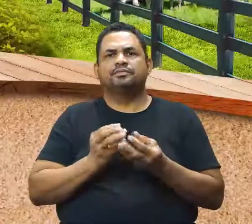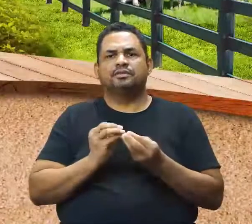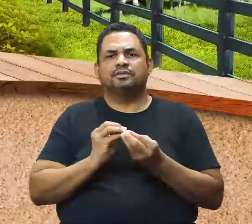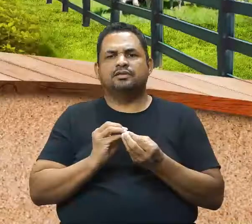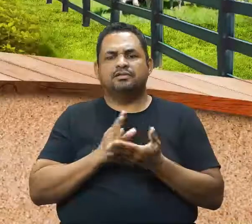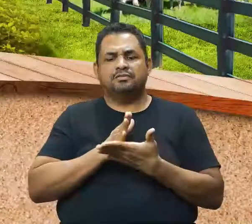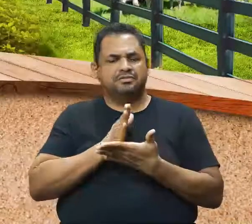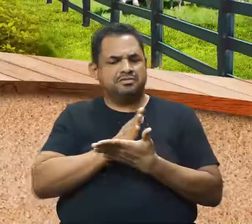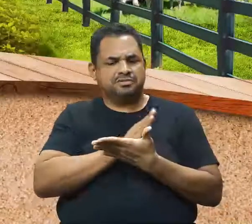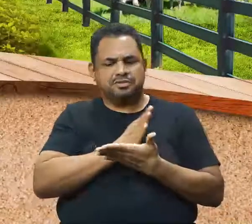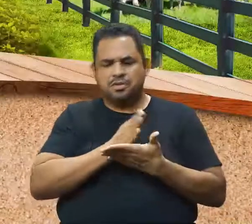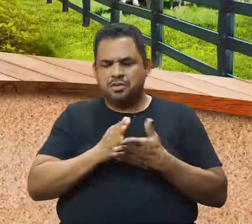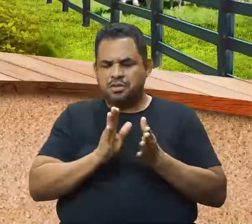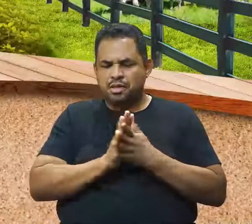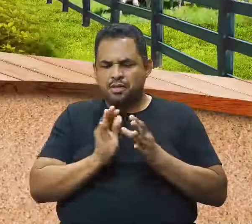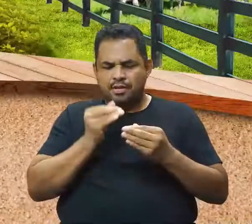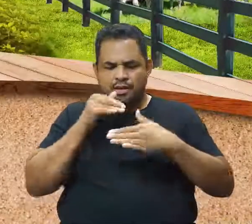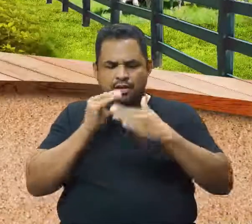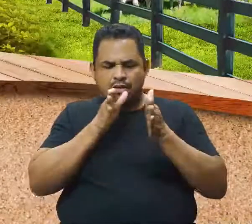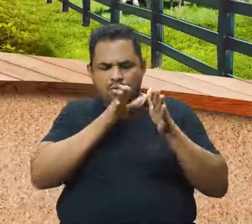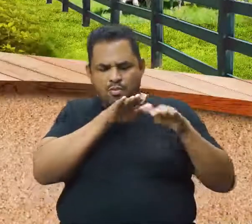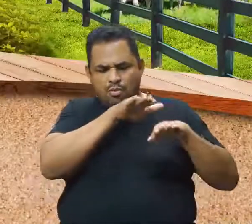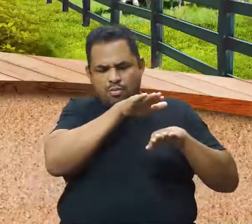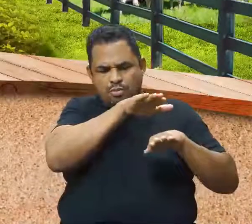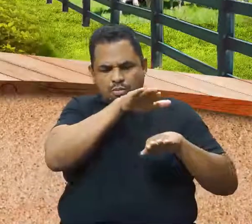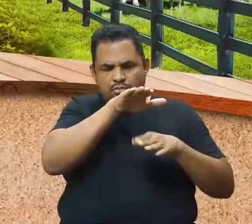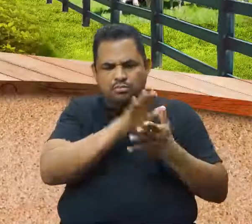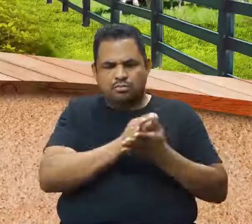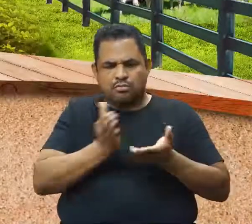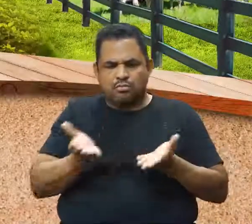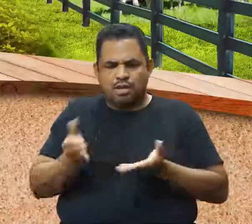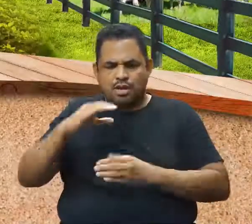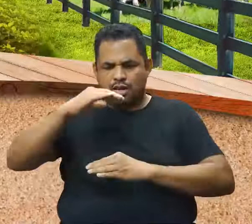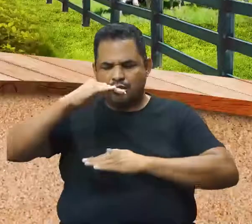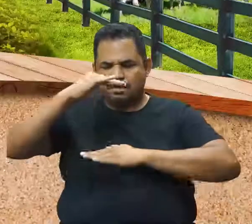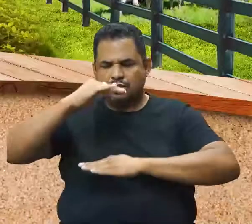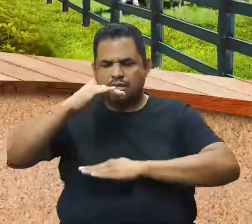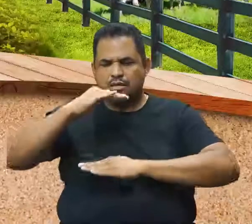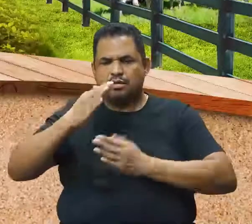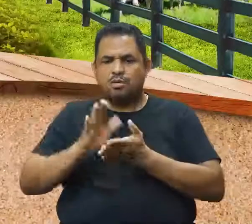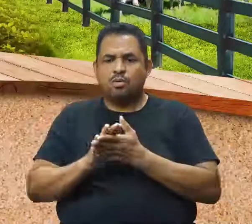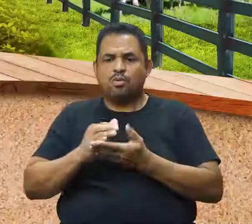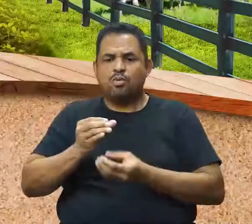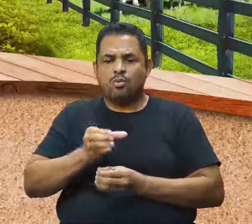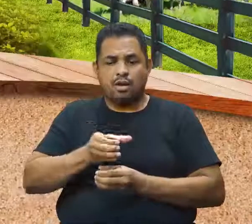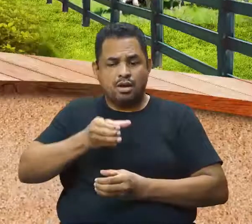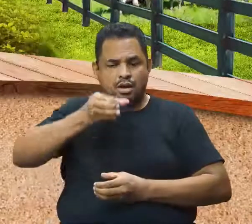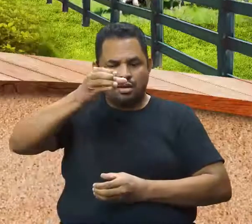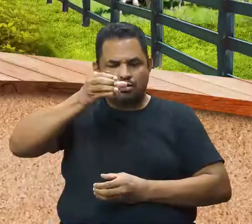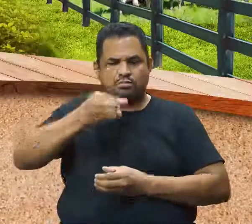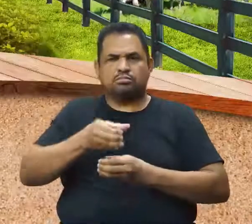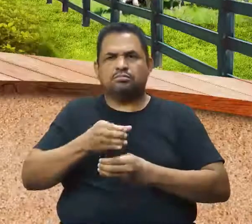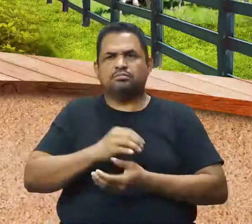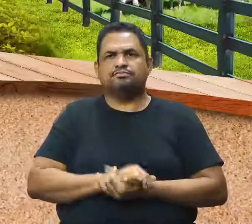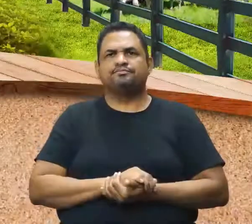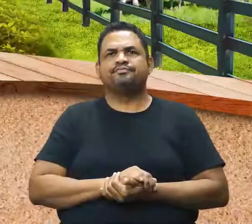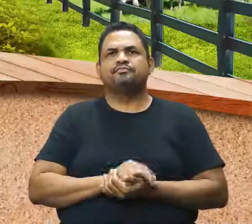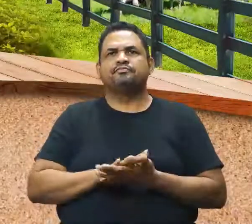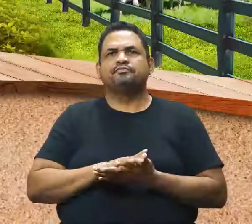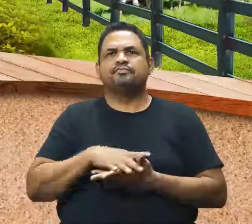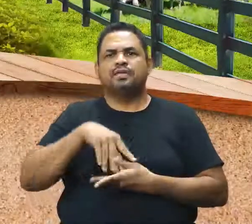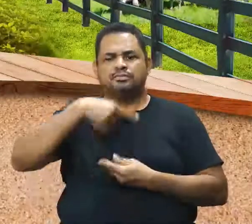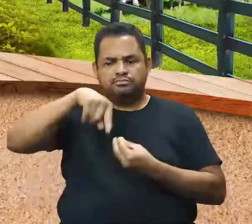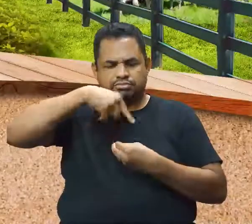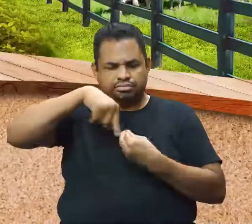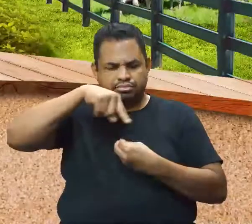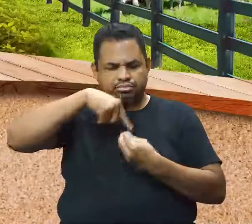embalado o processamento de embalagem, dentro de uma lata de conserva, ou então de uma garrafa de conserva. Você tritura e vende